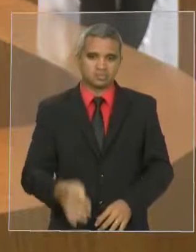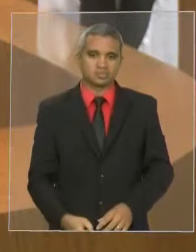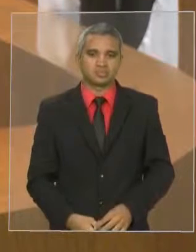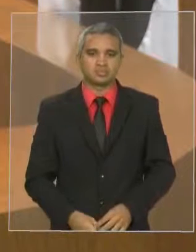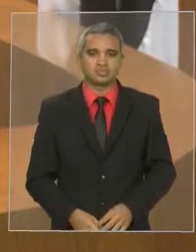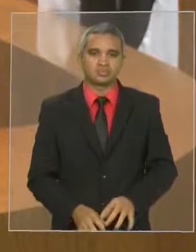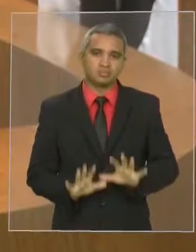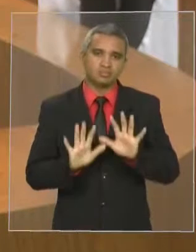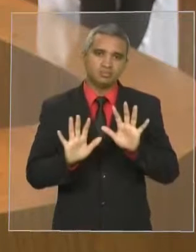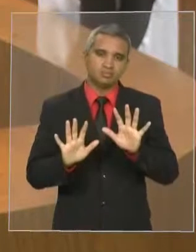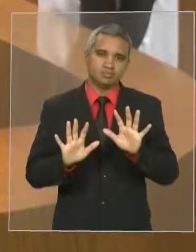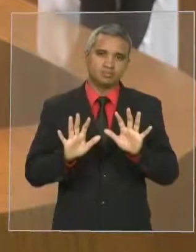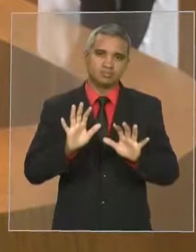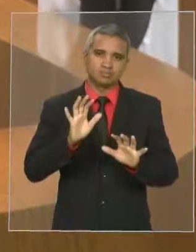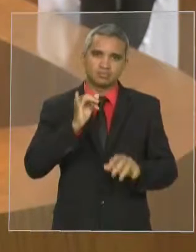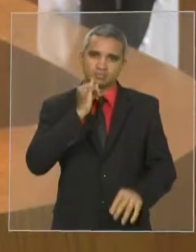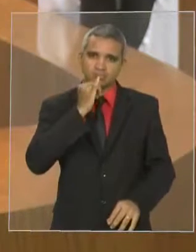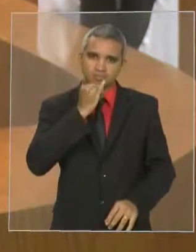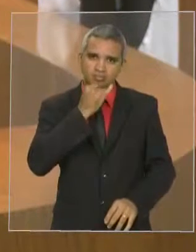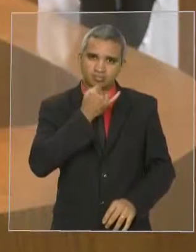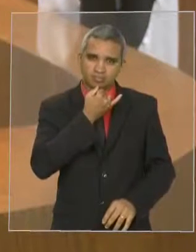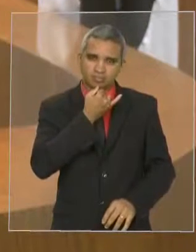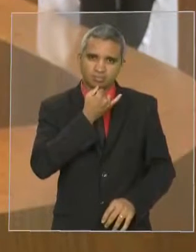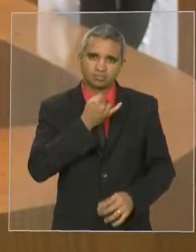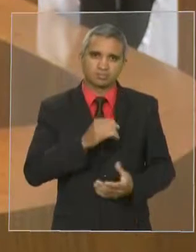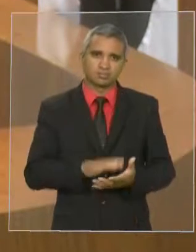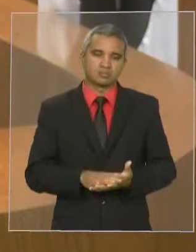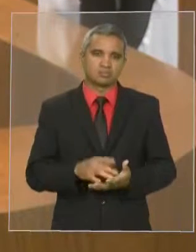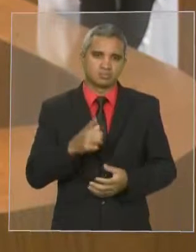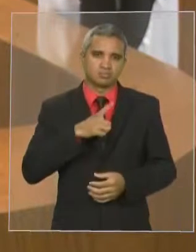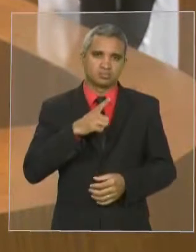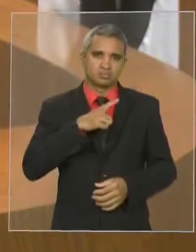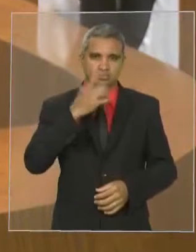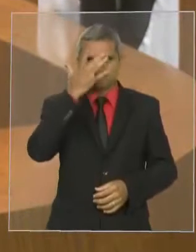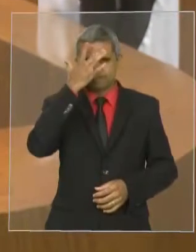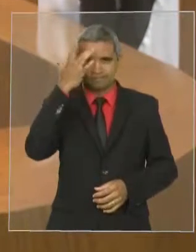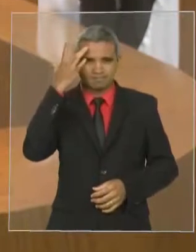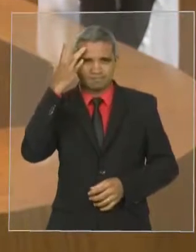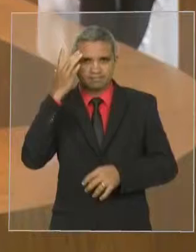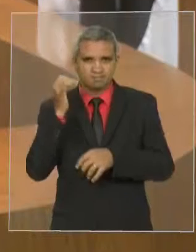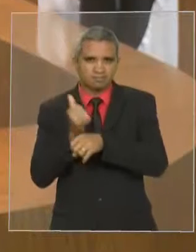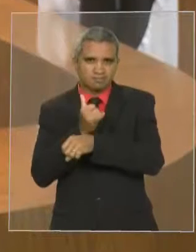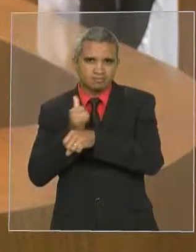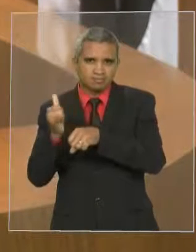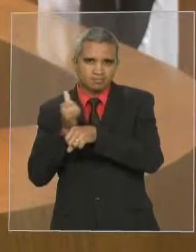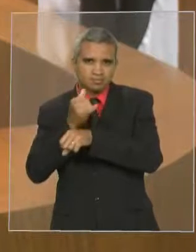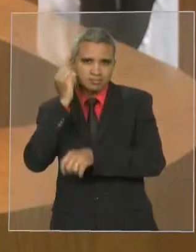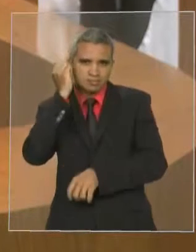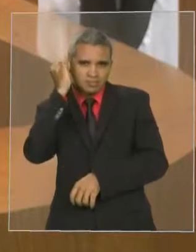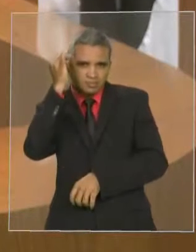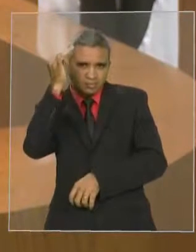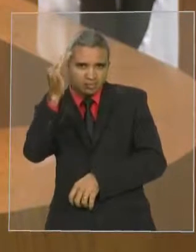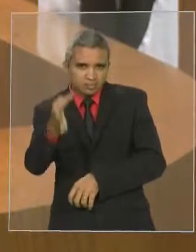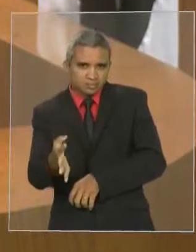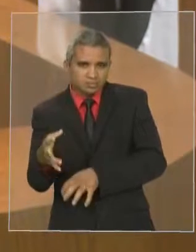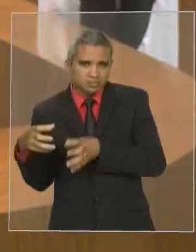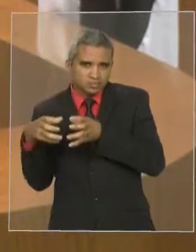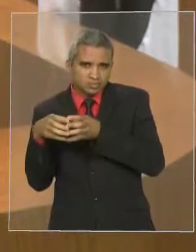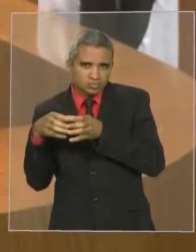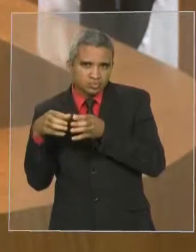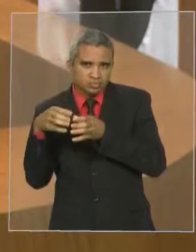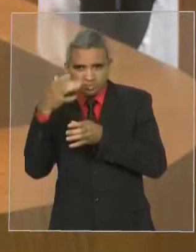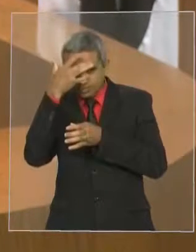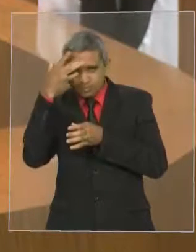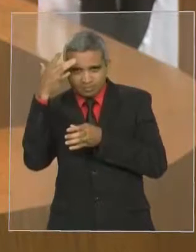triste saber que, covardemente, na calada da noite, um grupo de pessoas possa atentar